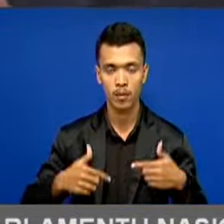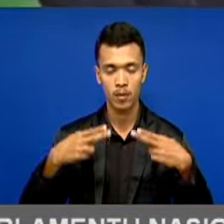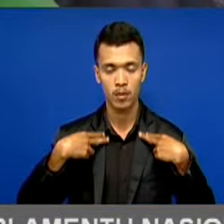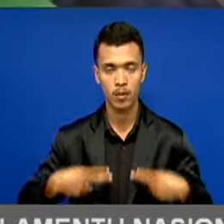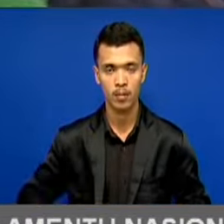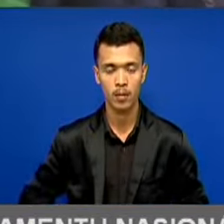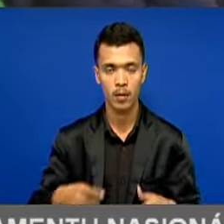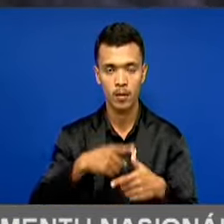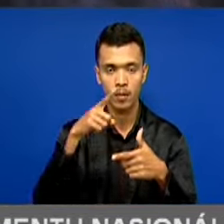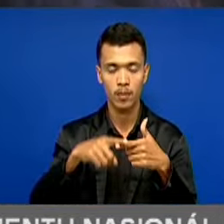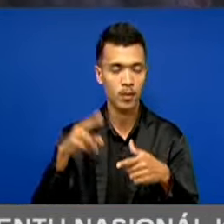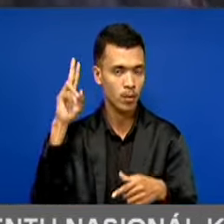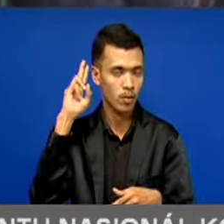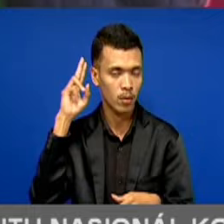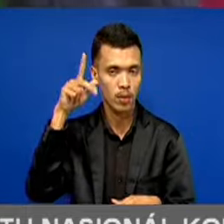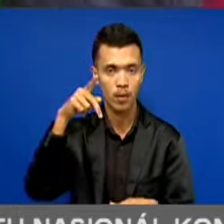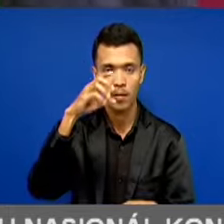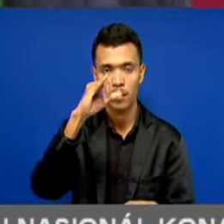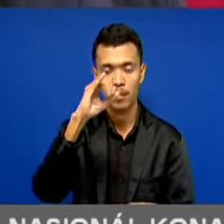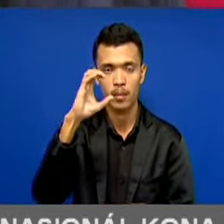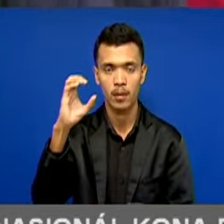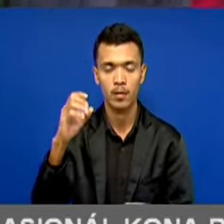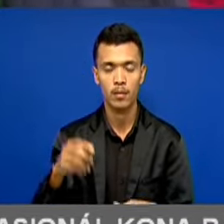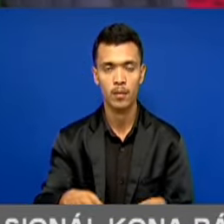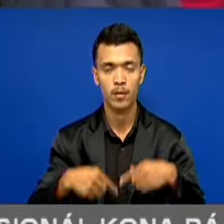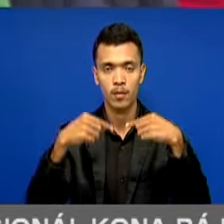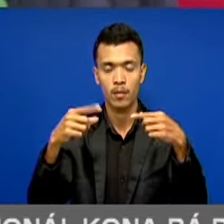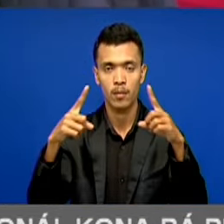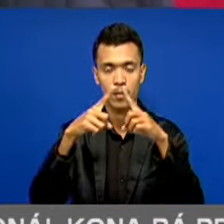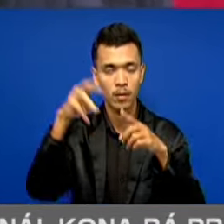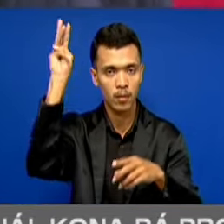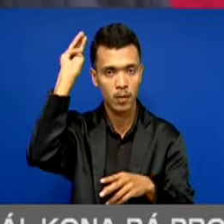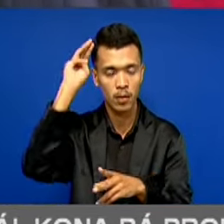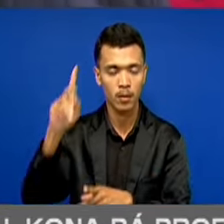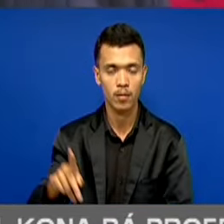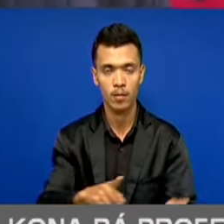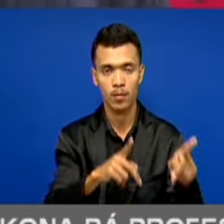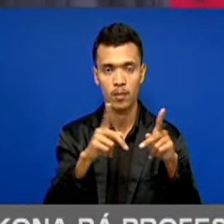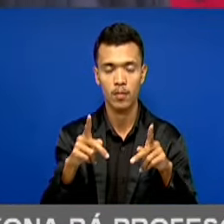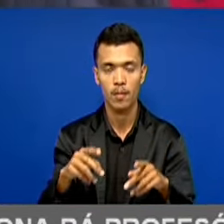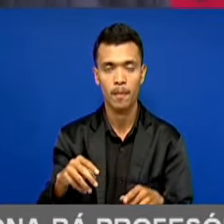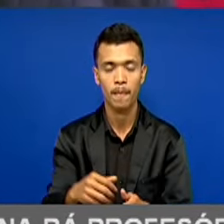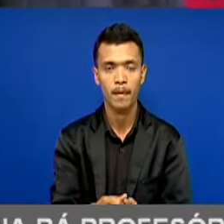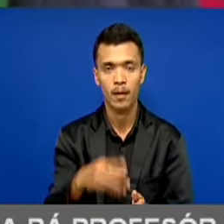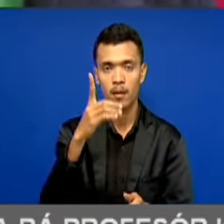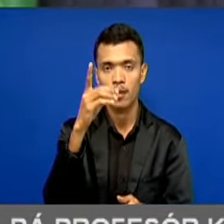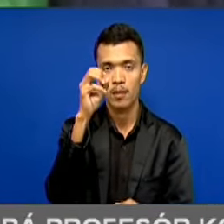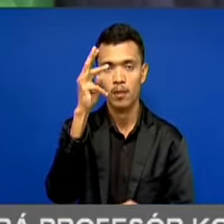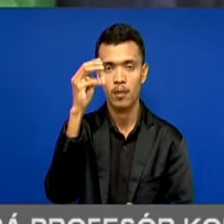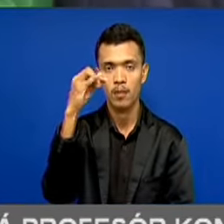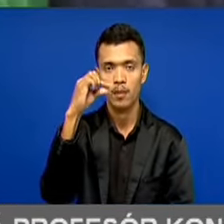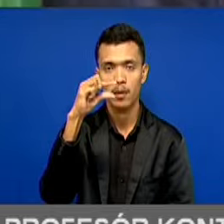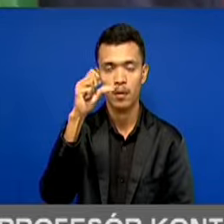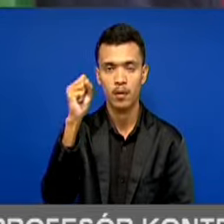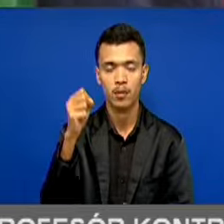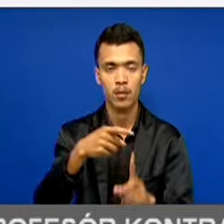Pesic. Tribunal continua que era sua alegação, Russi Ministério Público. E a alegação, Procurador Domingos Gouveia Barreto,